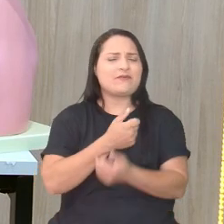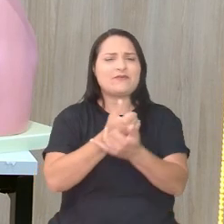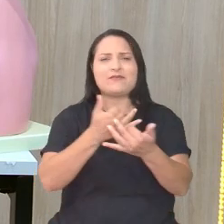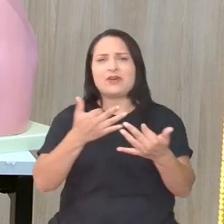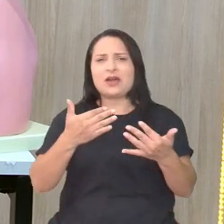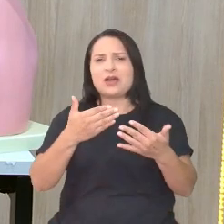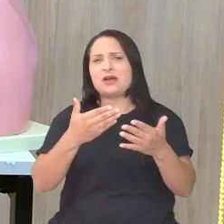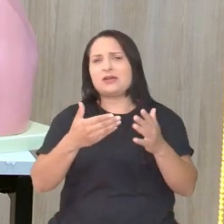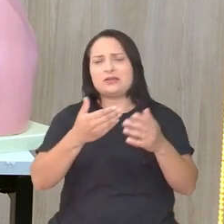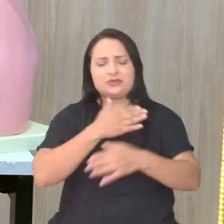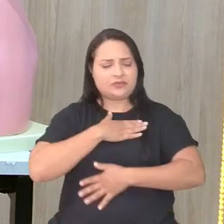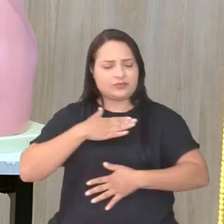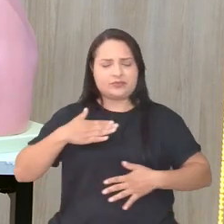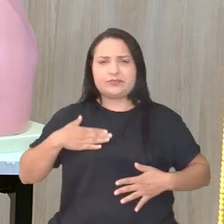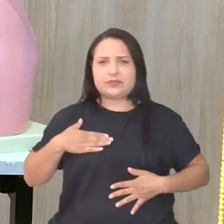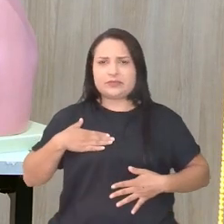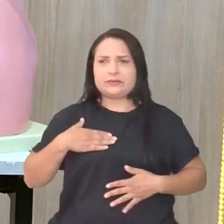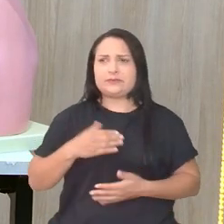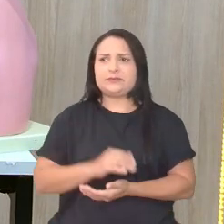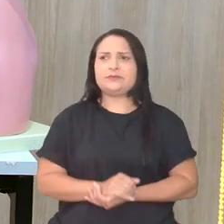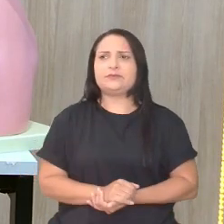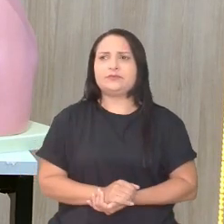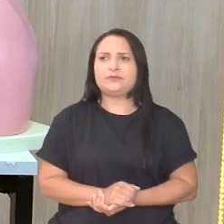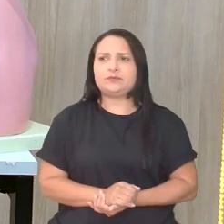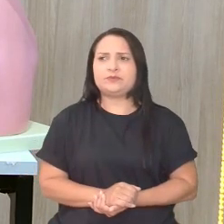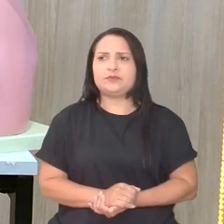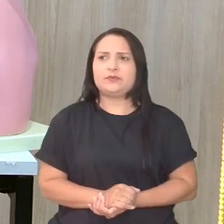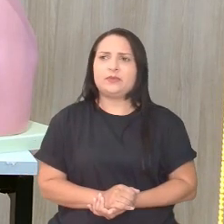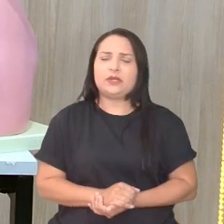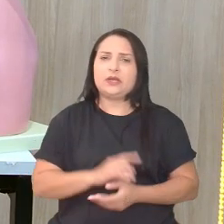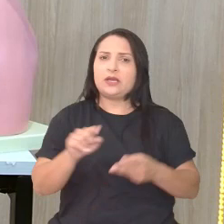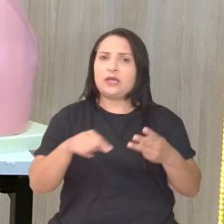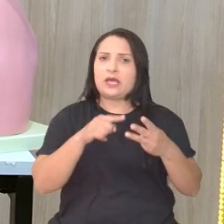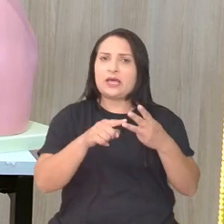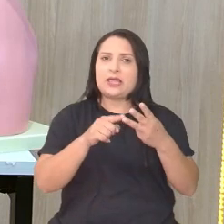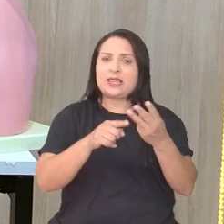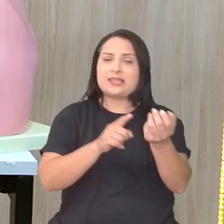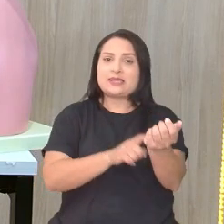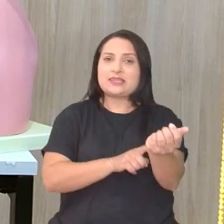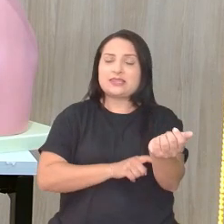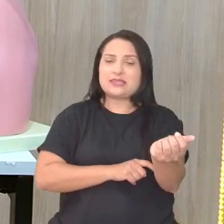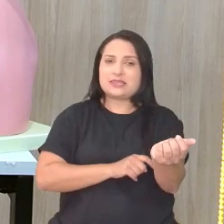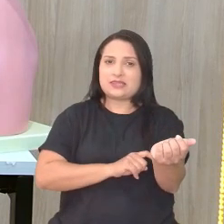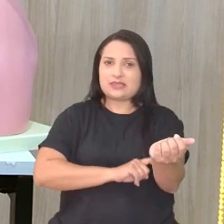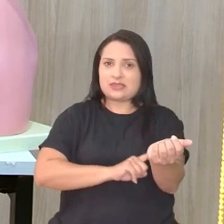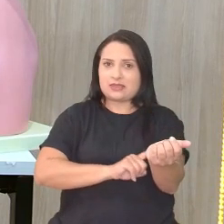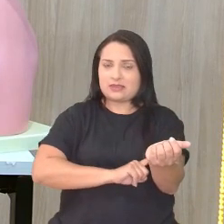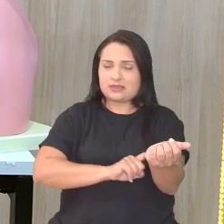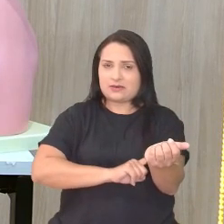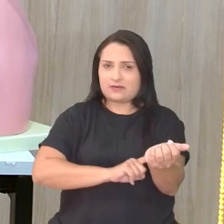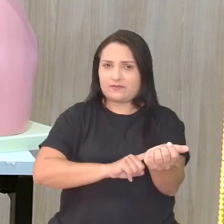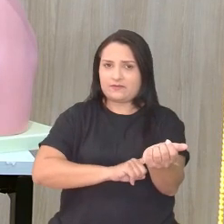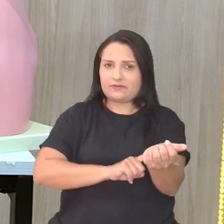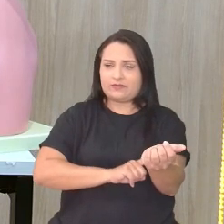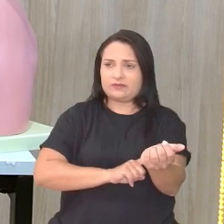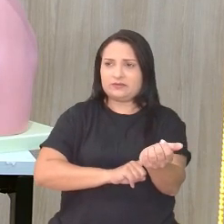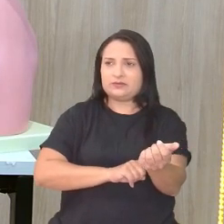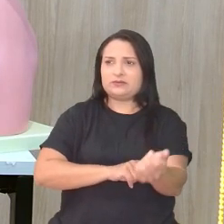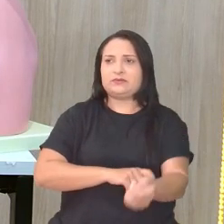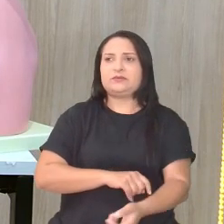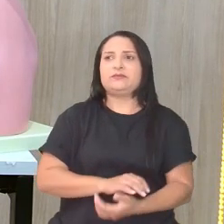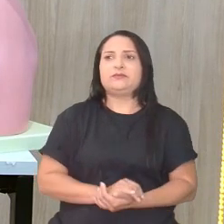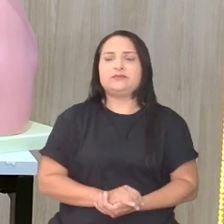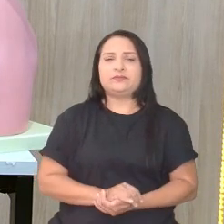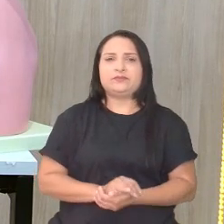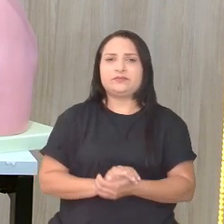corpo. O outro é o tecido nervoso. Veja que interessante a célula nervosa, não é? Ela é bem alongada, tem uma parte central,